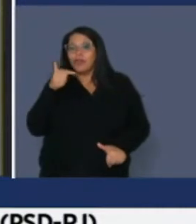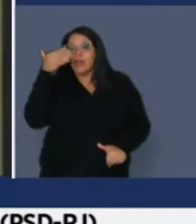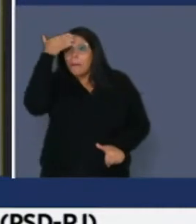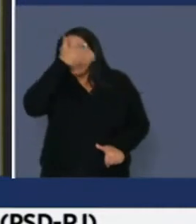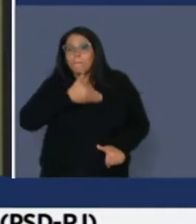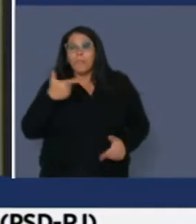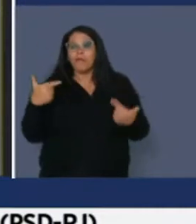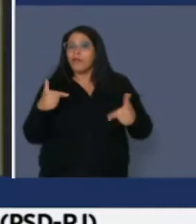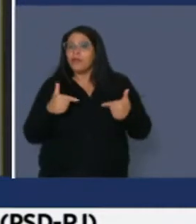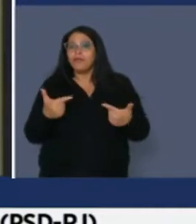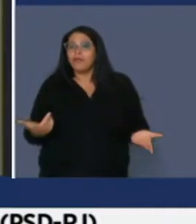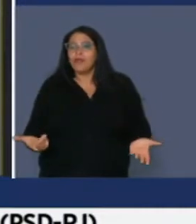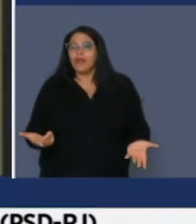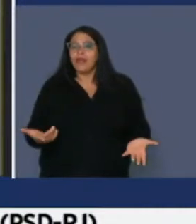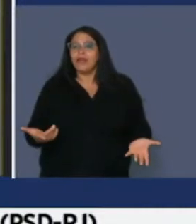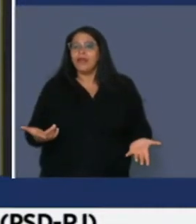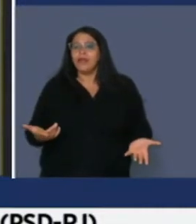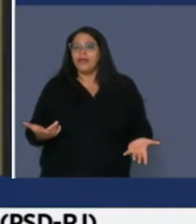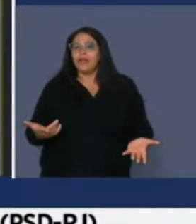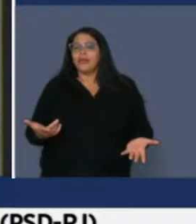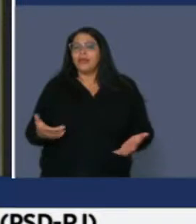os elementos